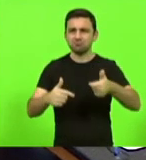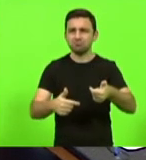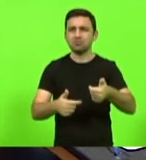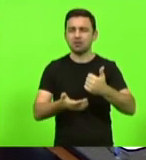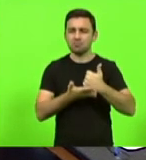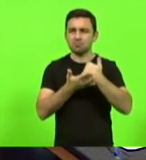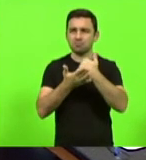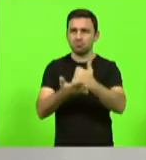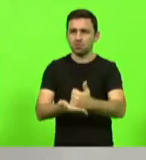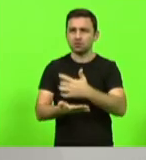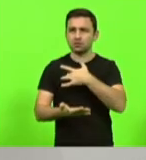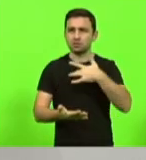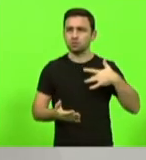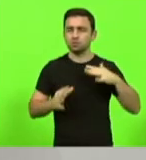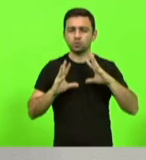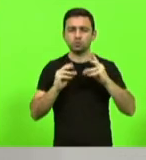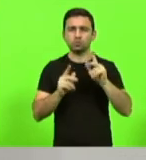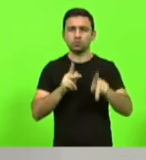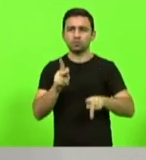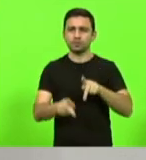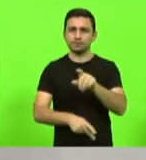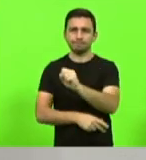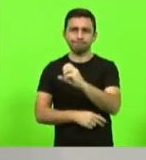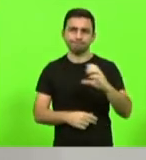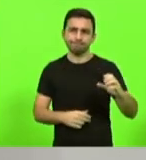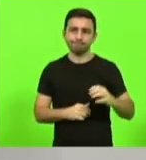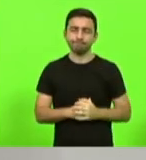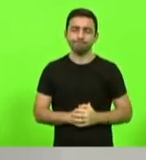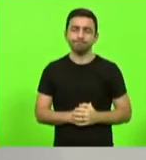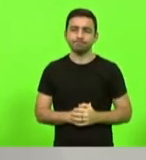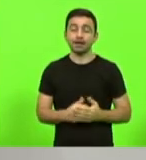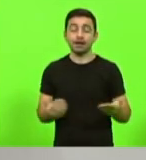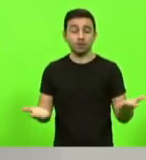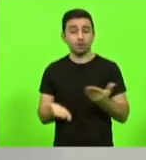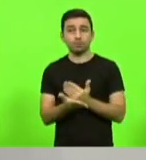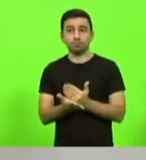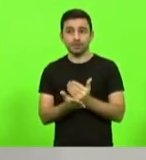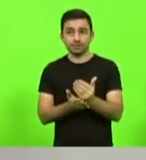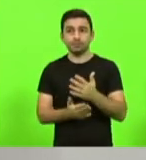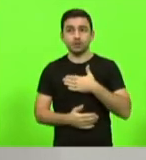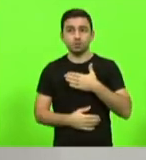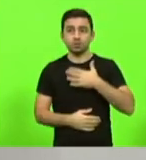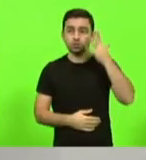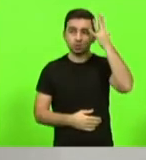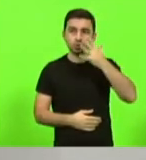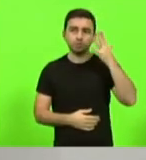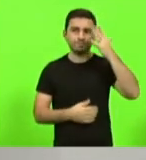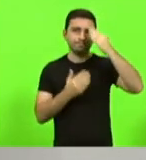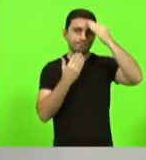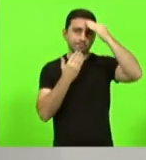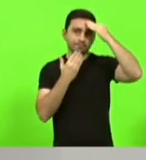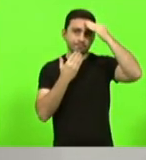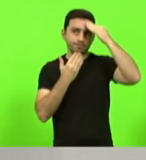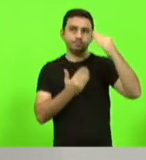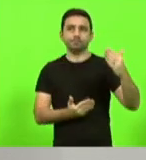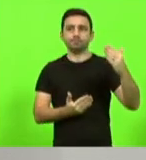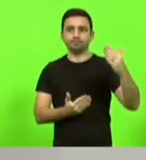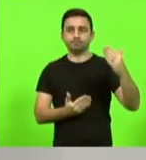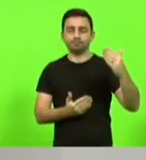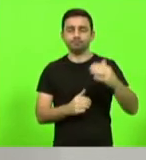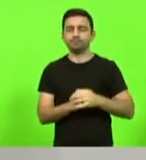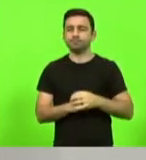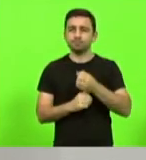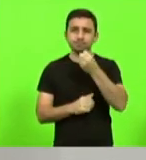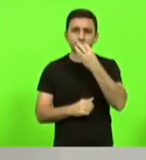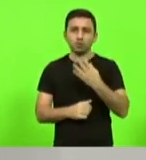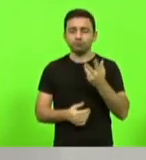dos catarinenses. Inicio minha manifestação agradecendo a oportunidade de